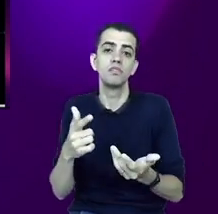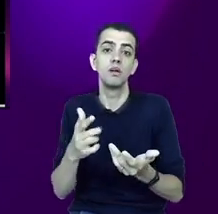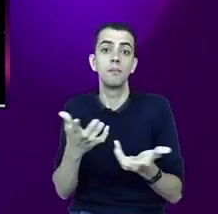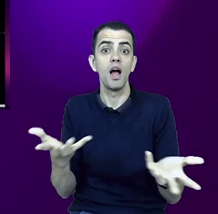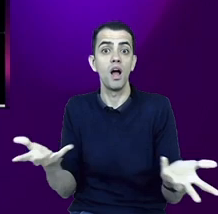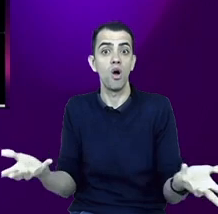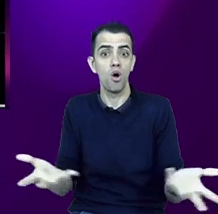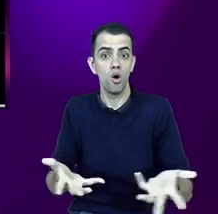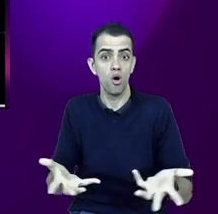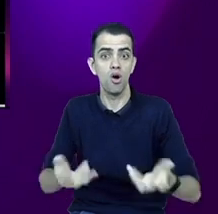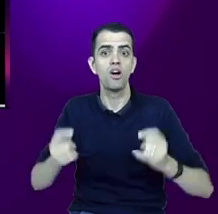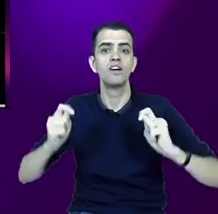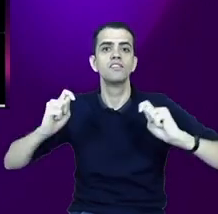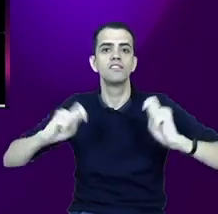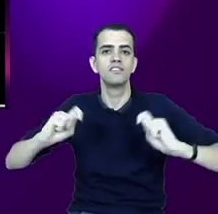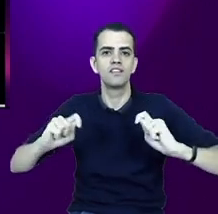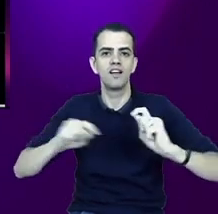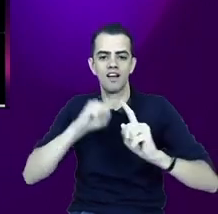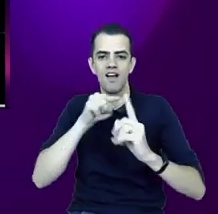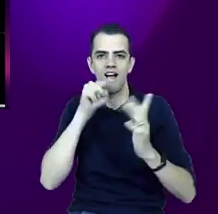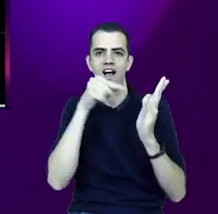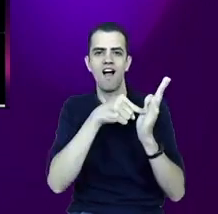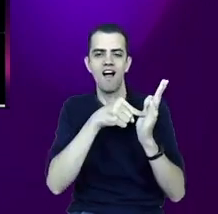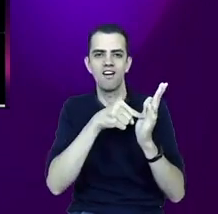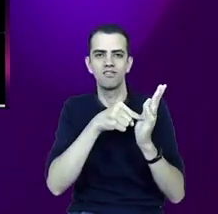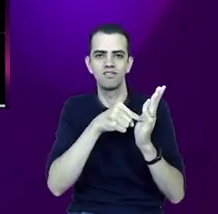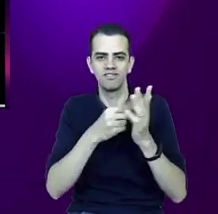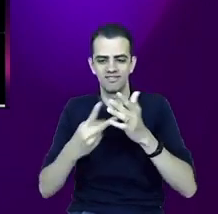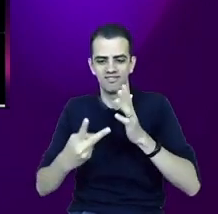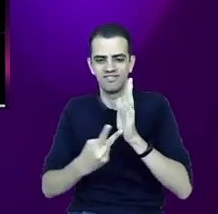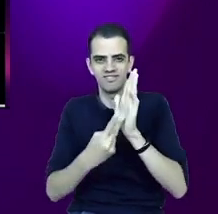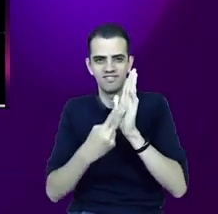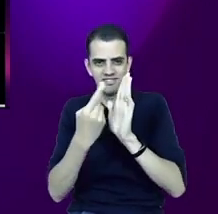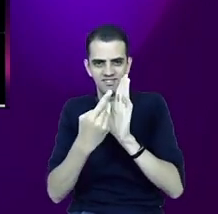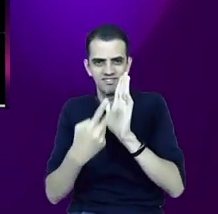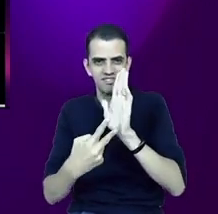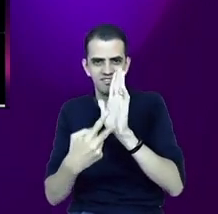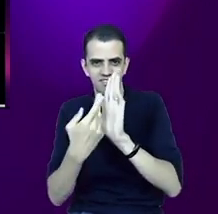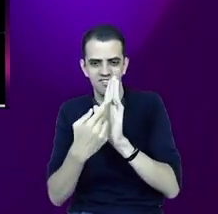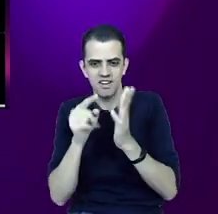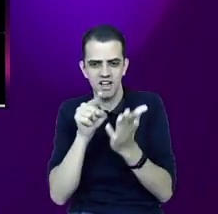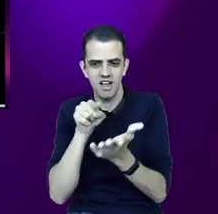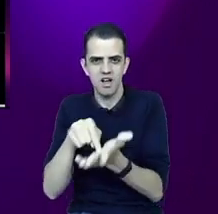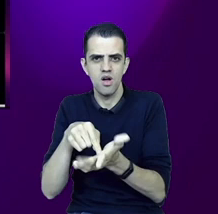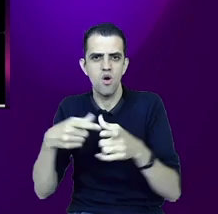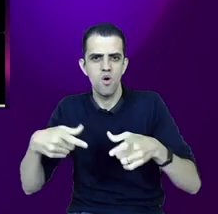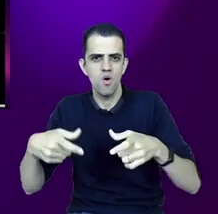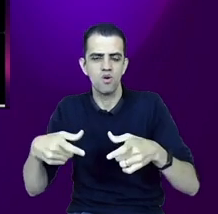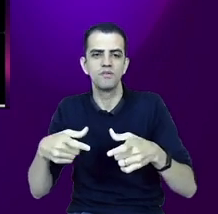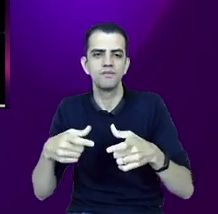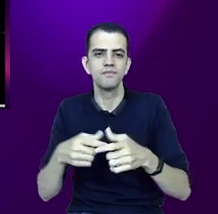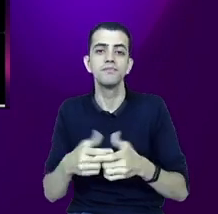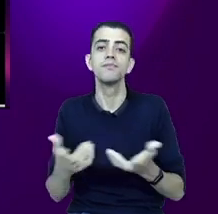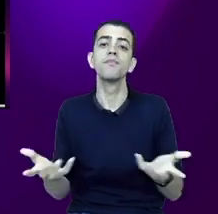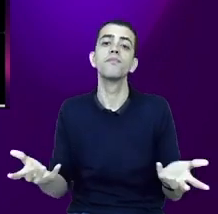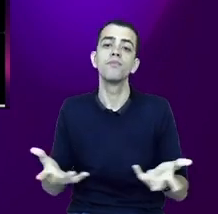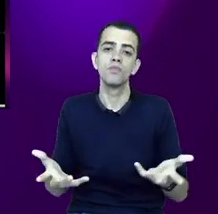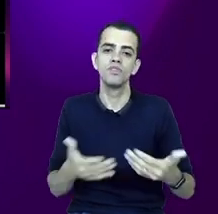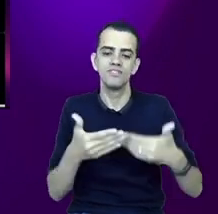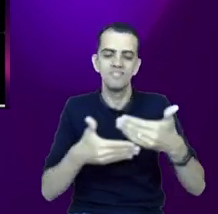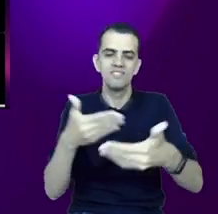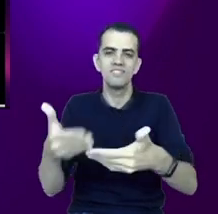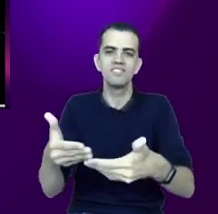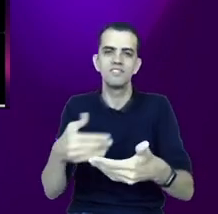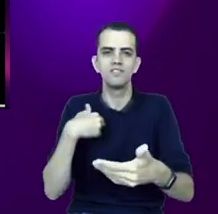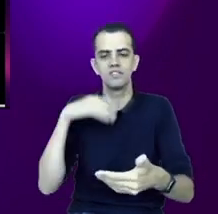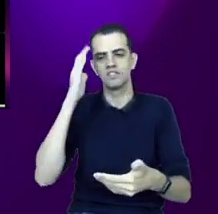do que seria, digamos, o alvo da cirurgia, né, o alvo principal da cirurgia. E hoje, através dessas sequências, você